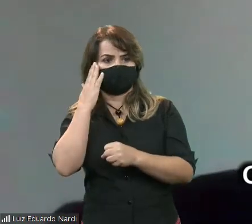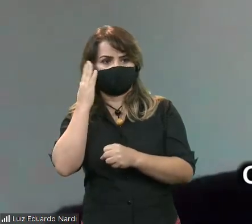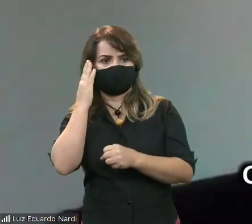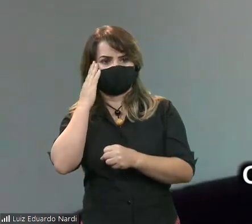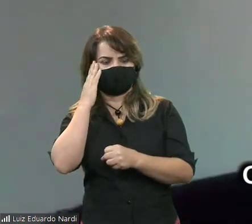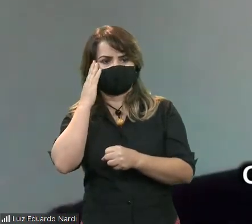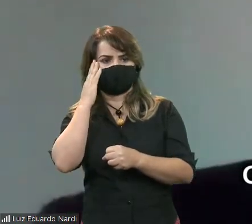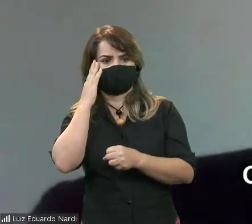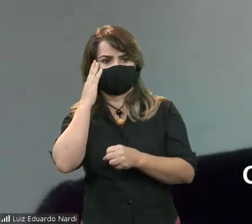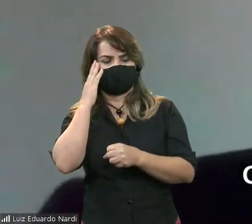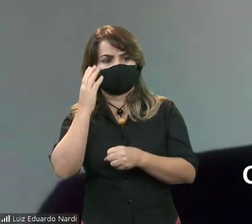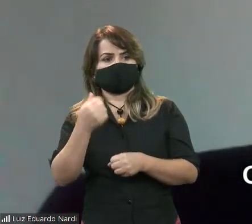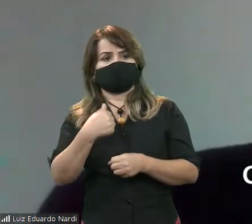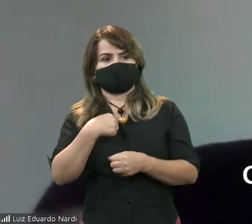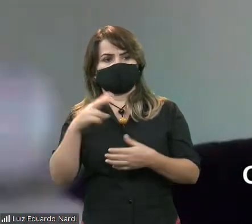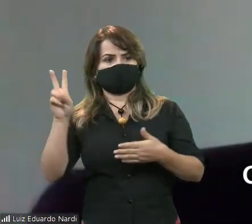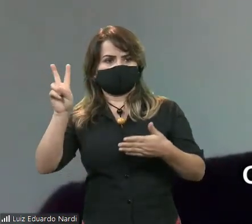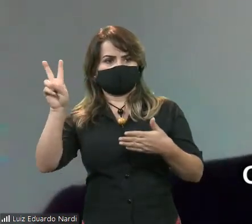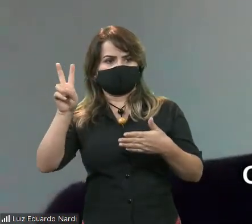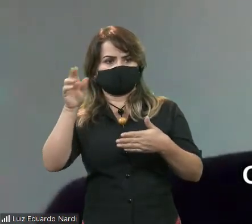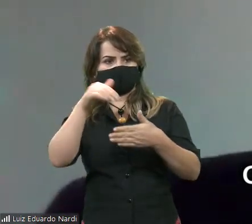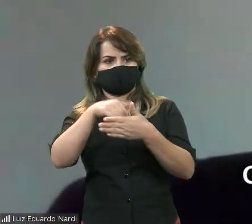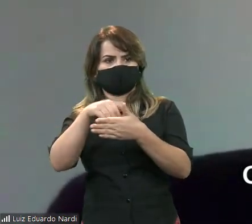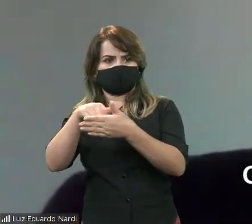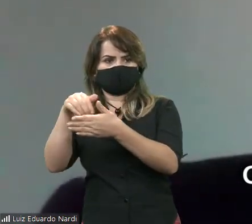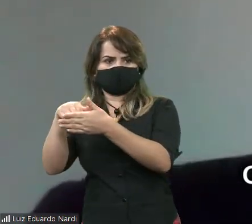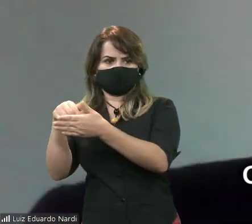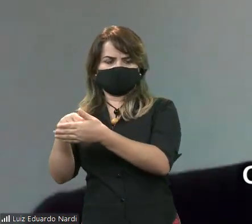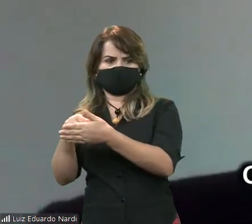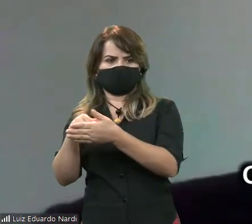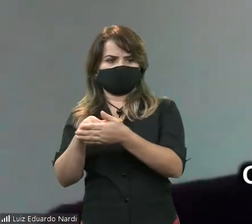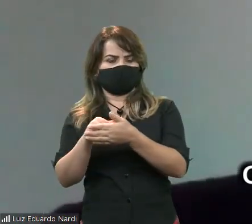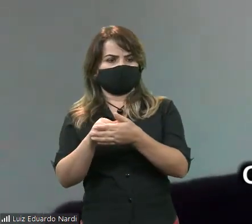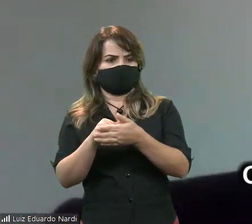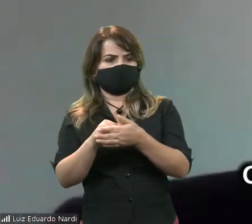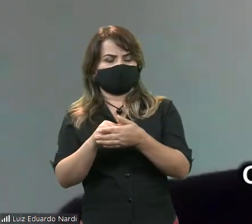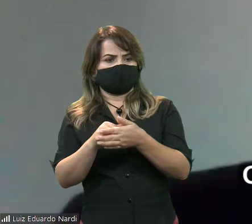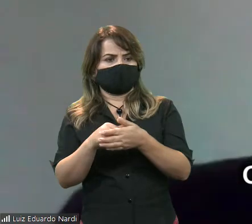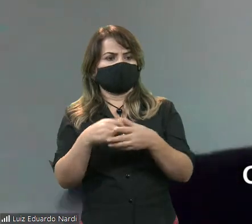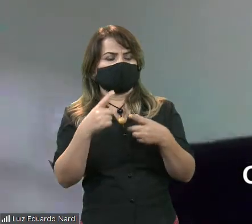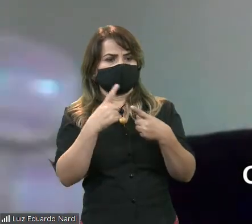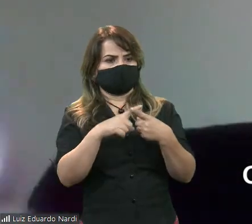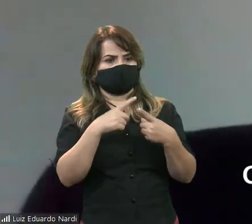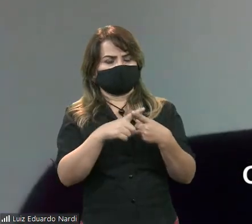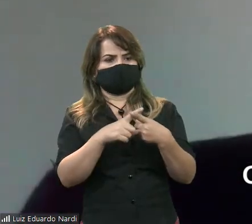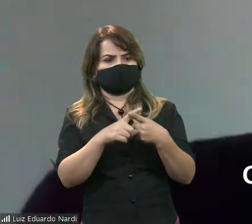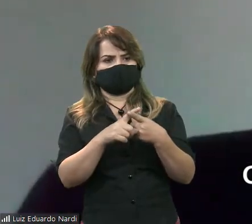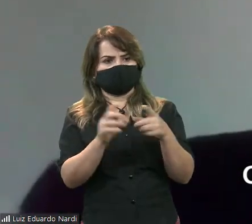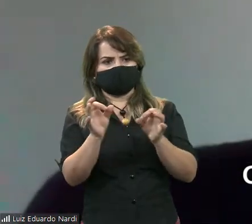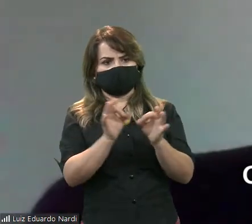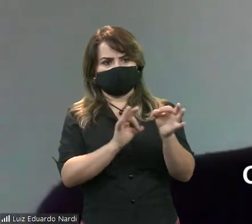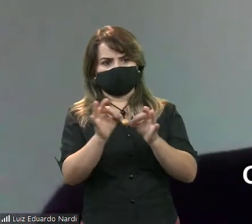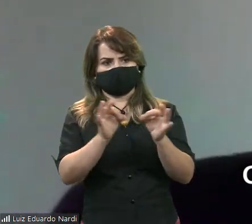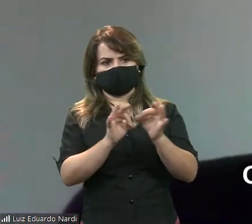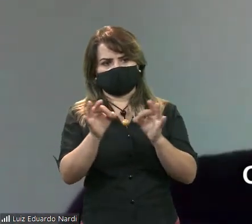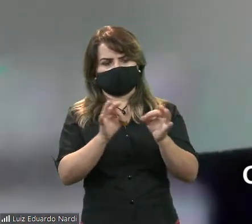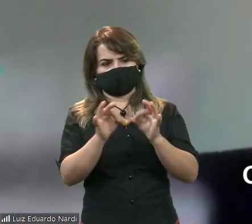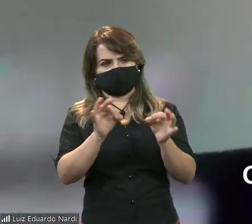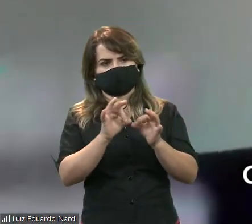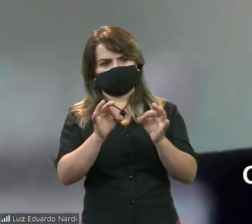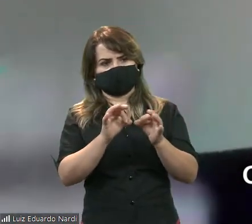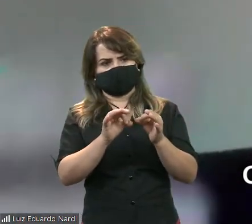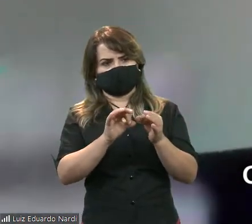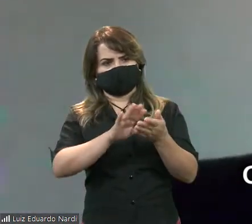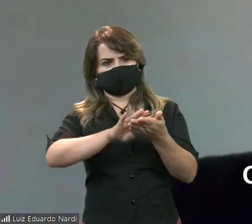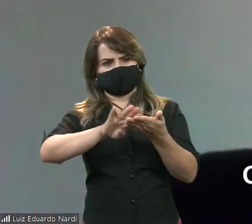votando. Estou votando porque eu acho o projeto destituído de qualquer objetivo maior